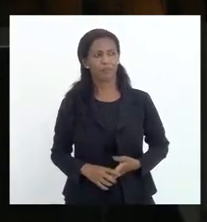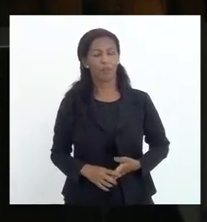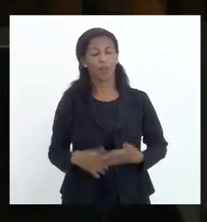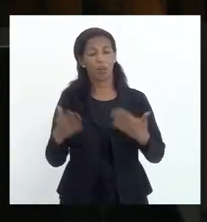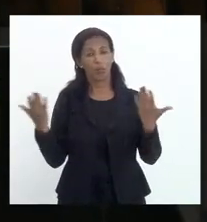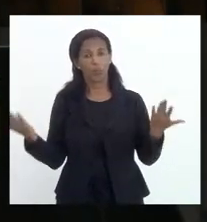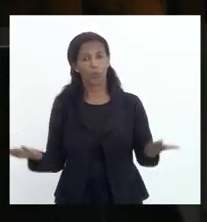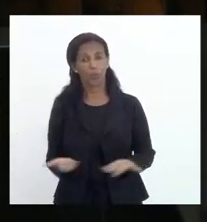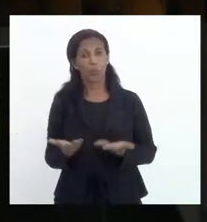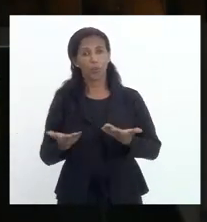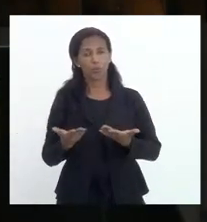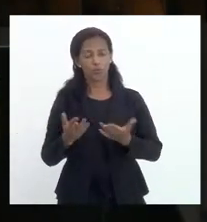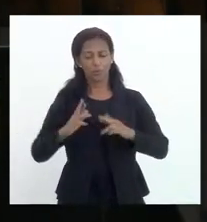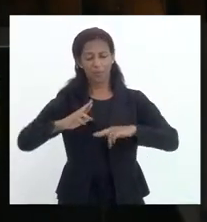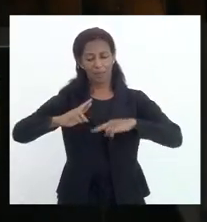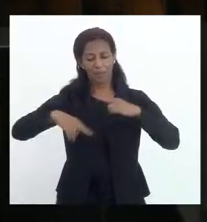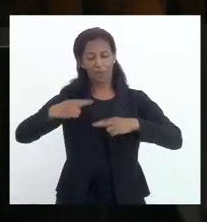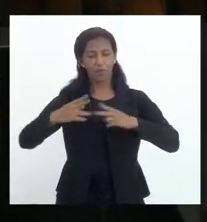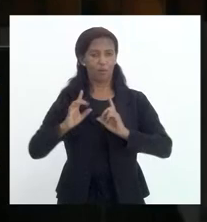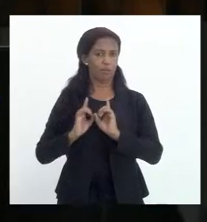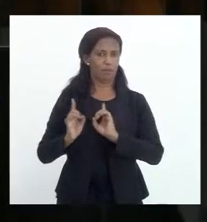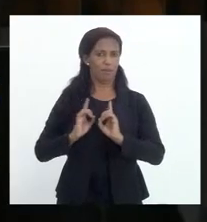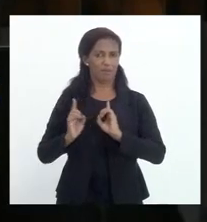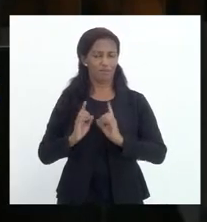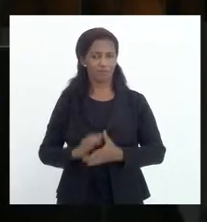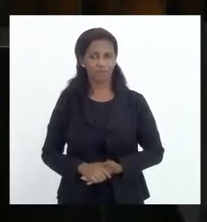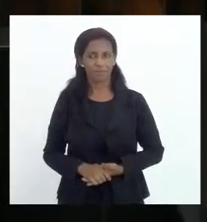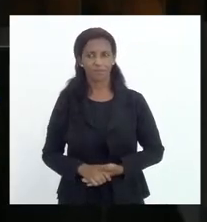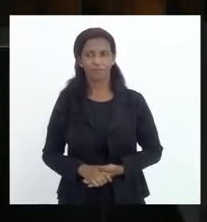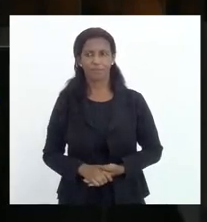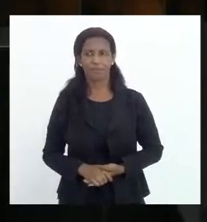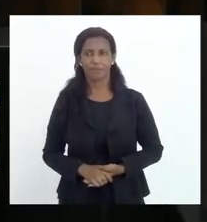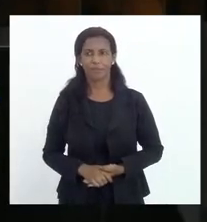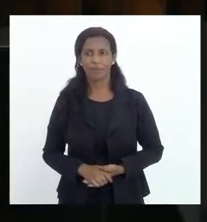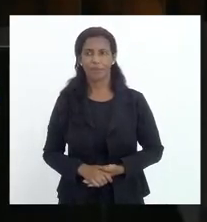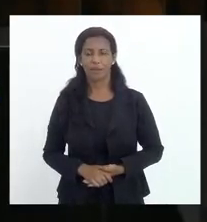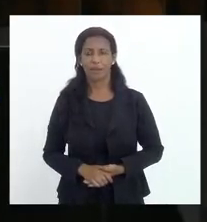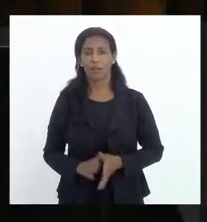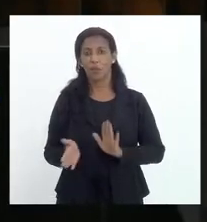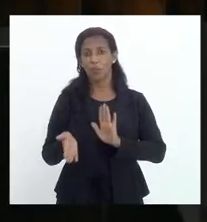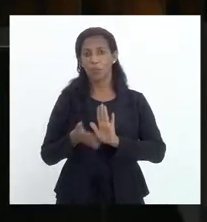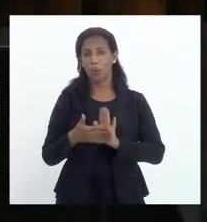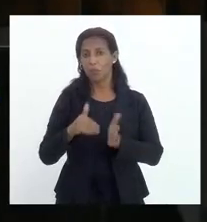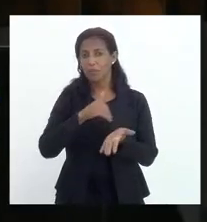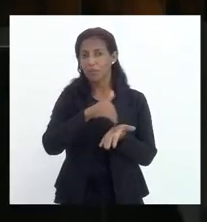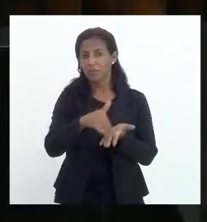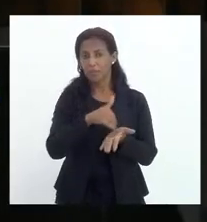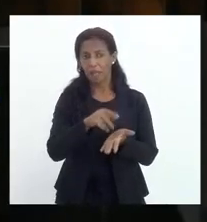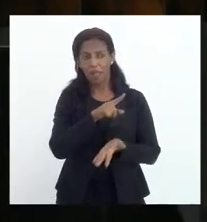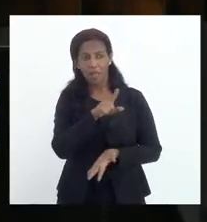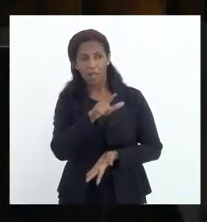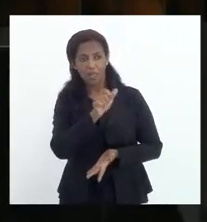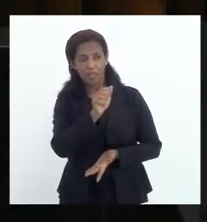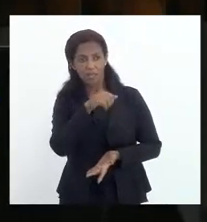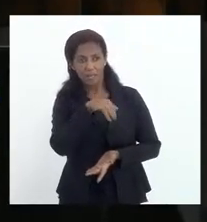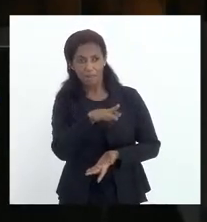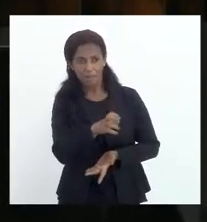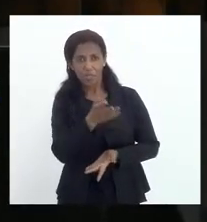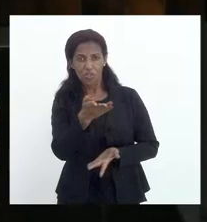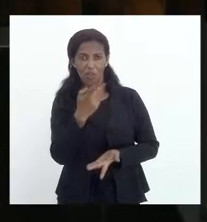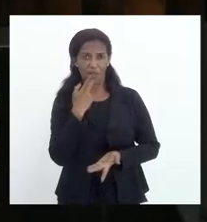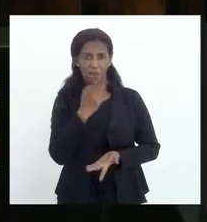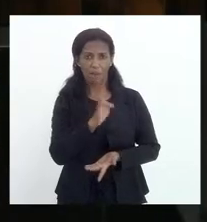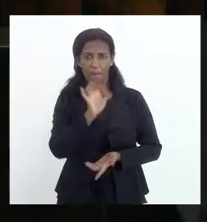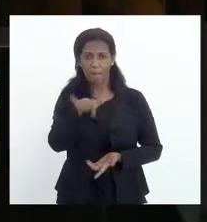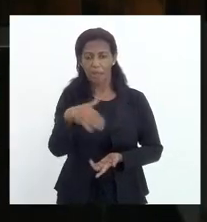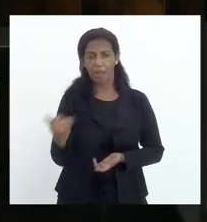hoje a gente precisa renovar esse debate. E o próprio secretário Zamit já colocou muito bem